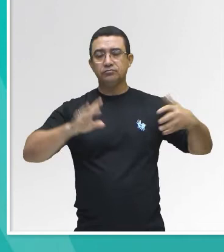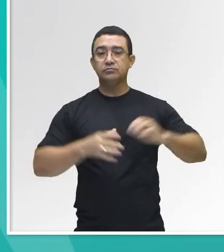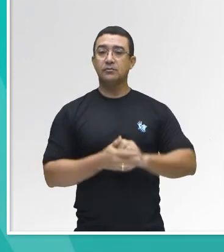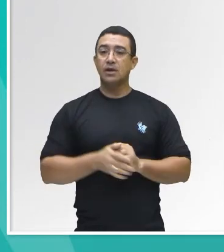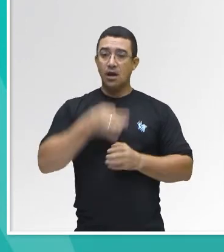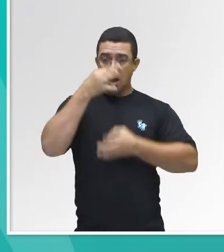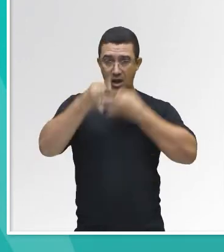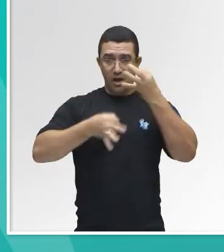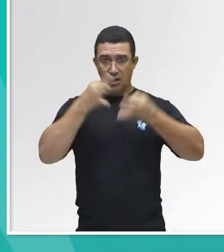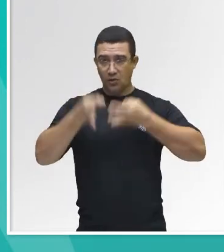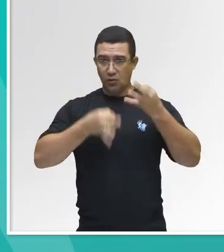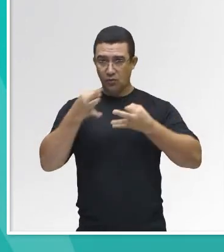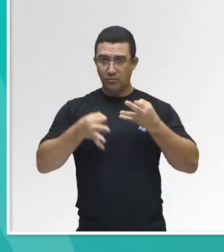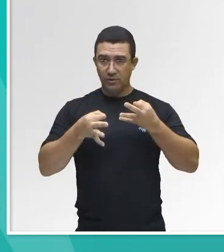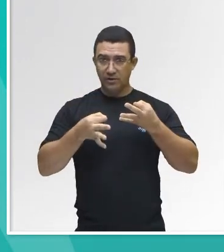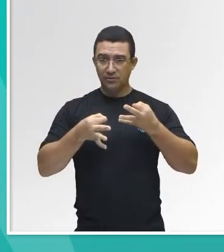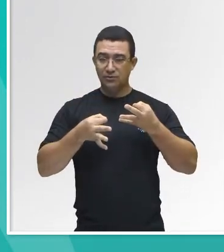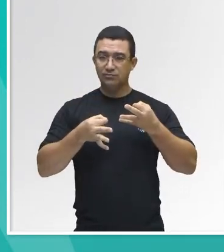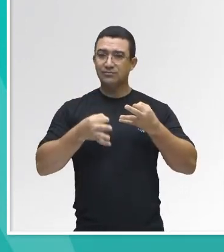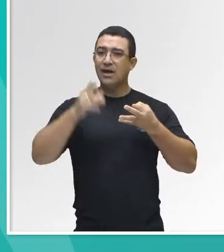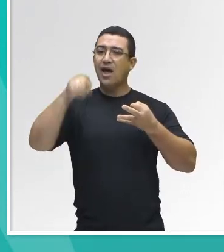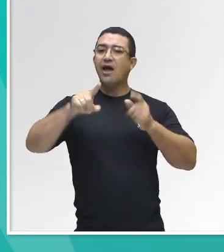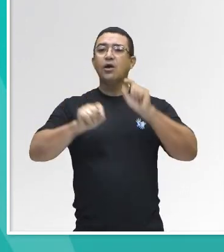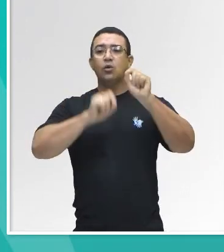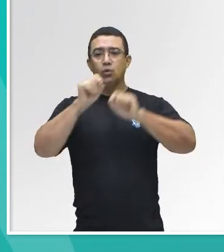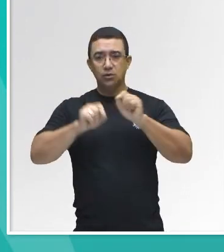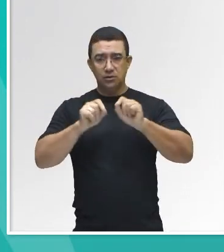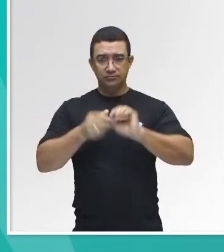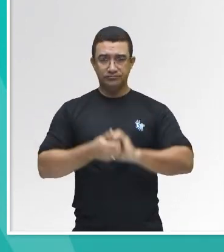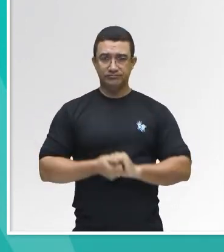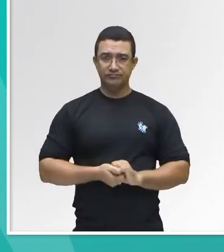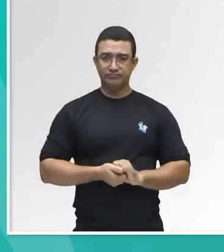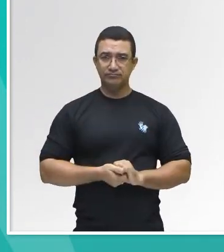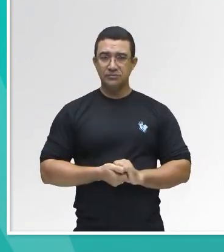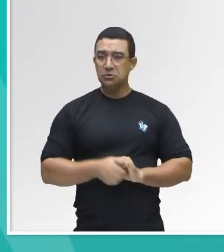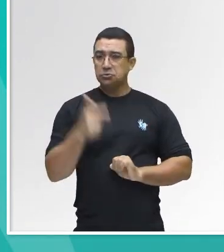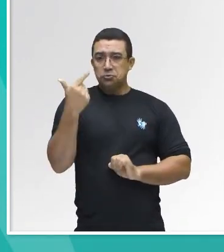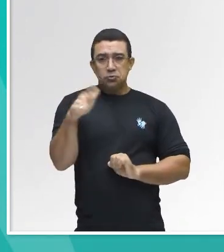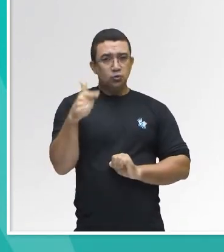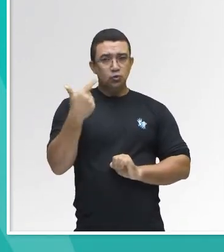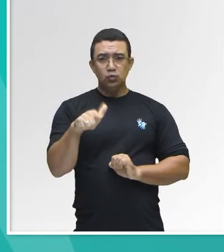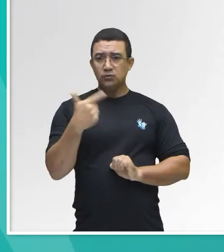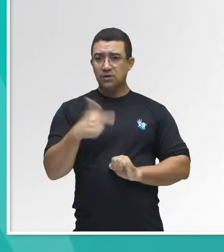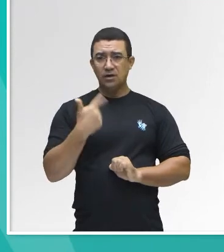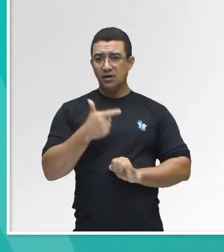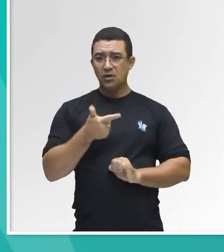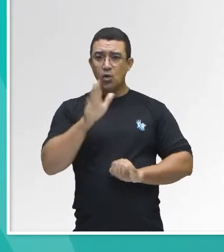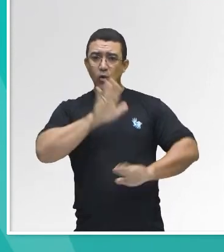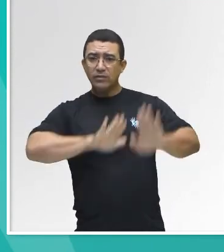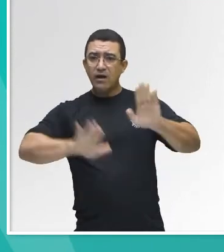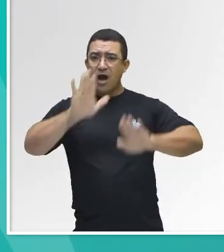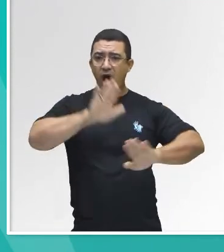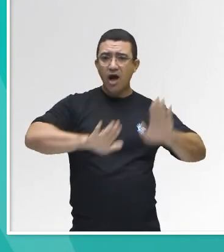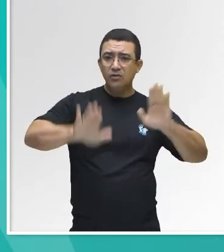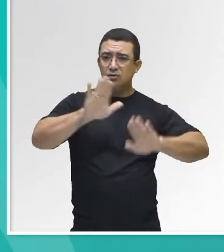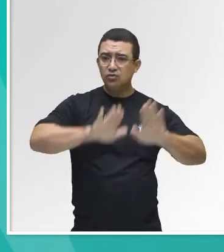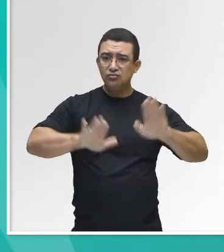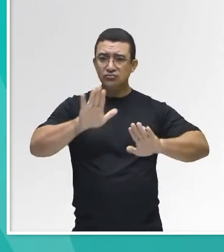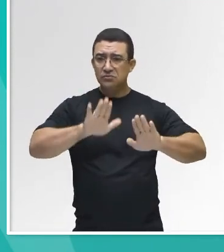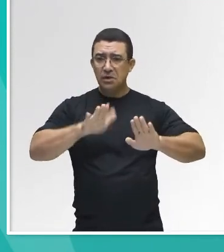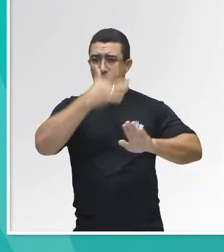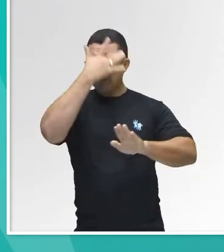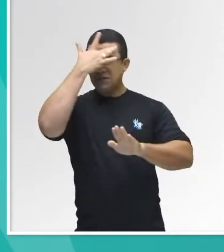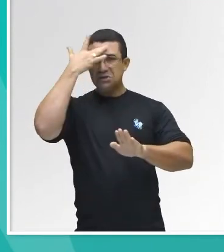argumento, né, ele simplesmente, nesse tipo de argumento, não há preservação da verdade. Então, a pessoa solta